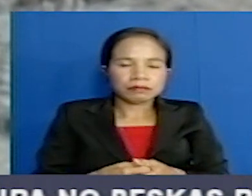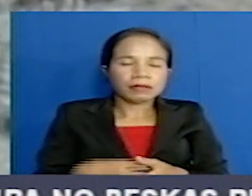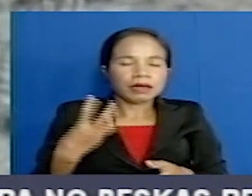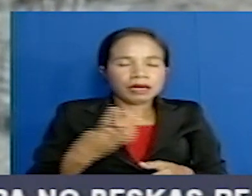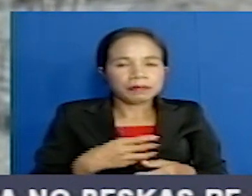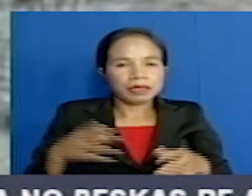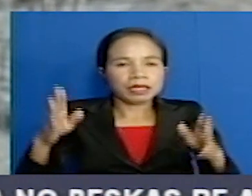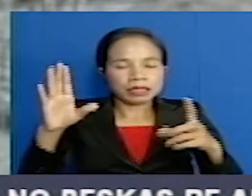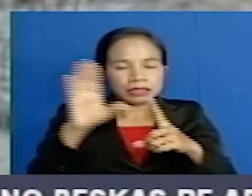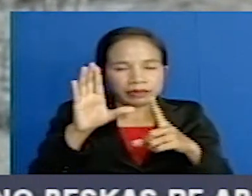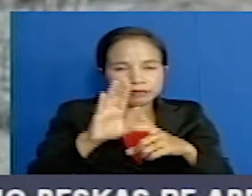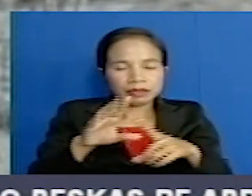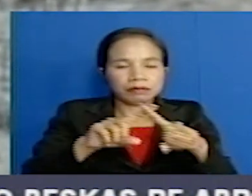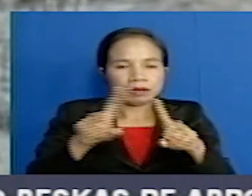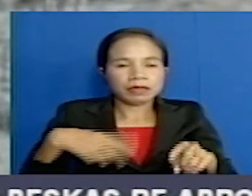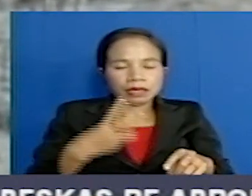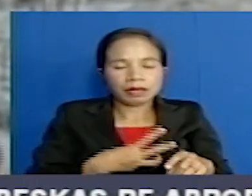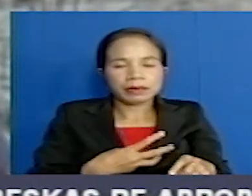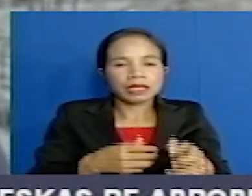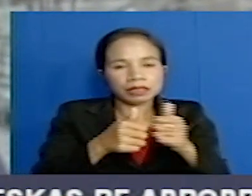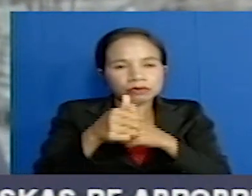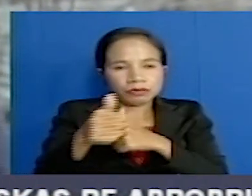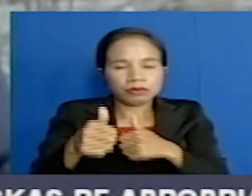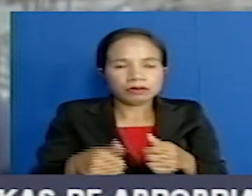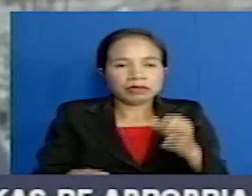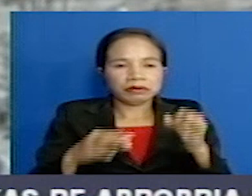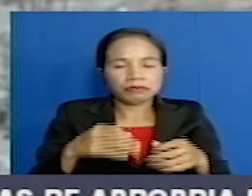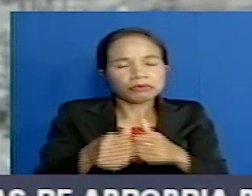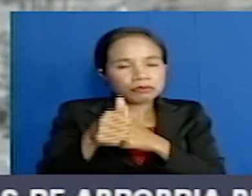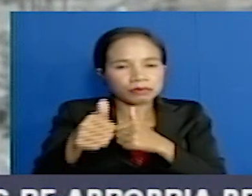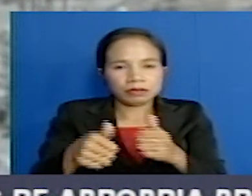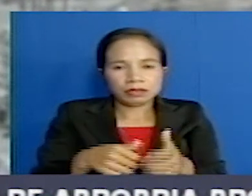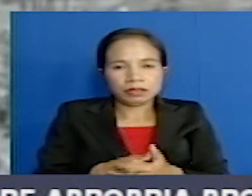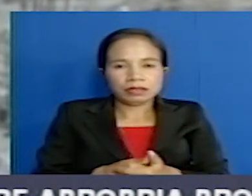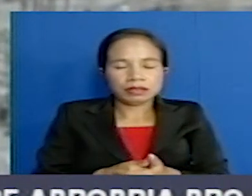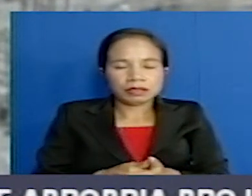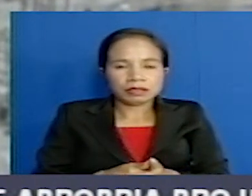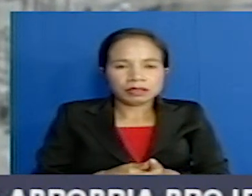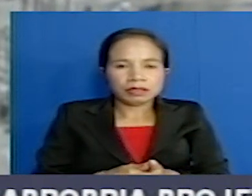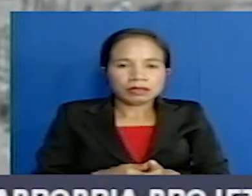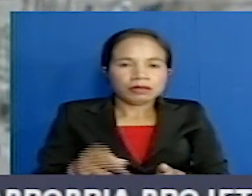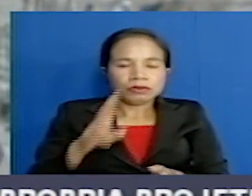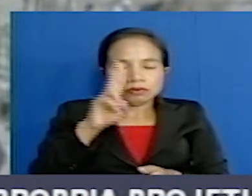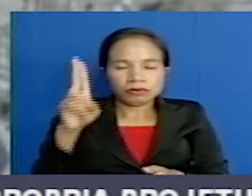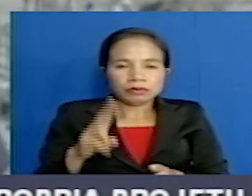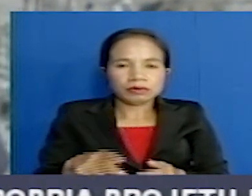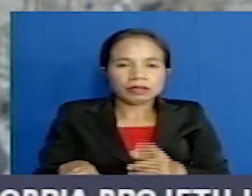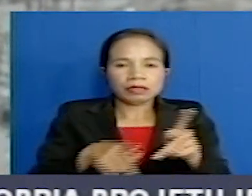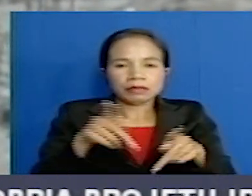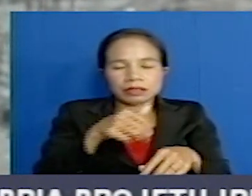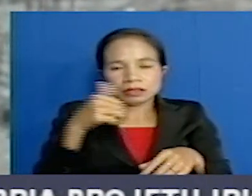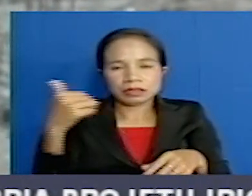date. Mai be amni ansa cabalo mandado. Seu cabalo mandado. Então makane né o executa bot interesse mas a mesel